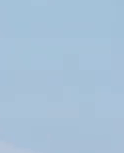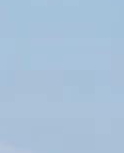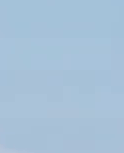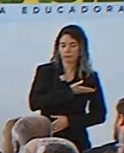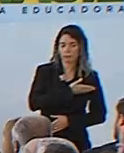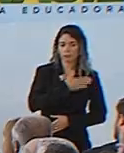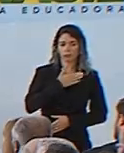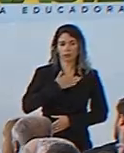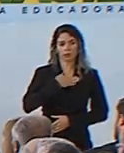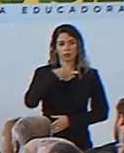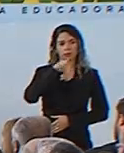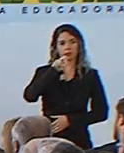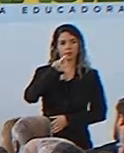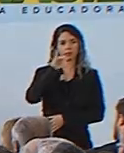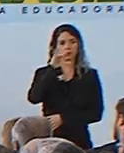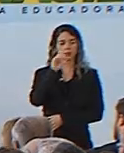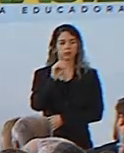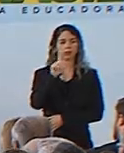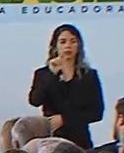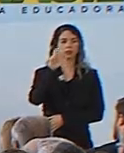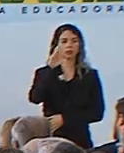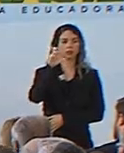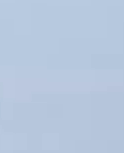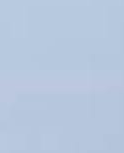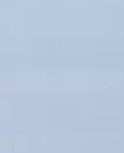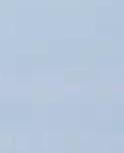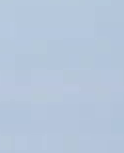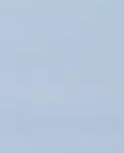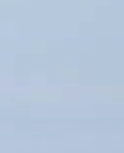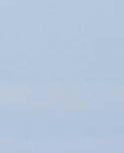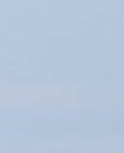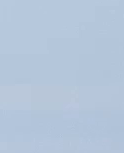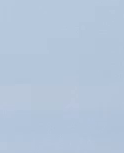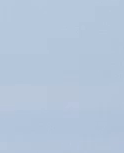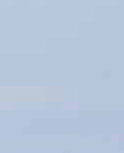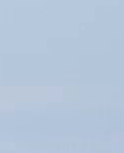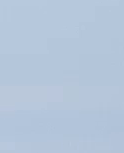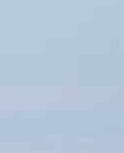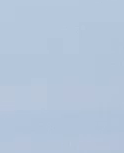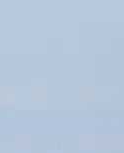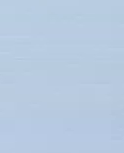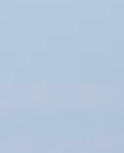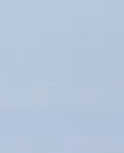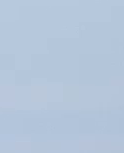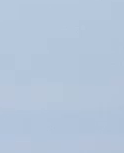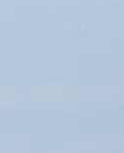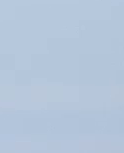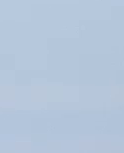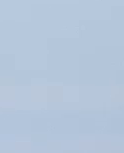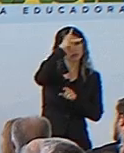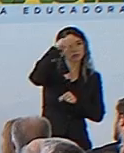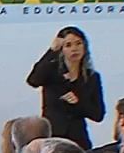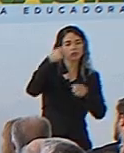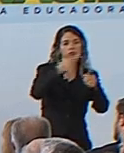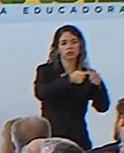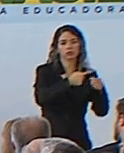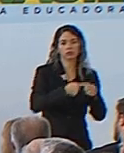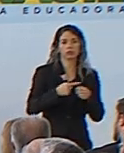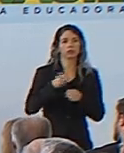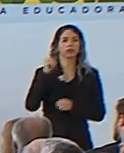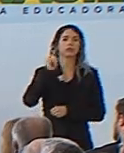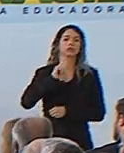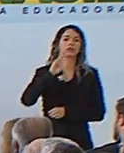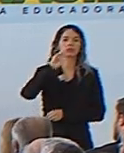amigo Márcio Lacerda presidente da frente Nacional de prefeitos e prefeito da cidade de